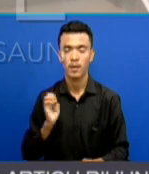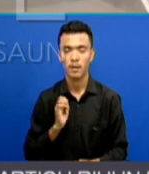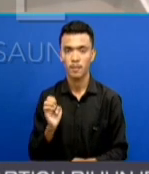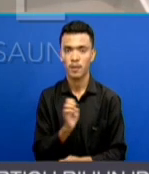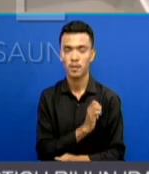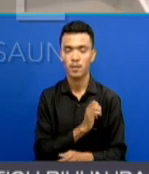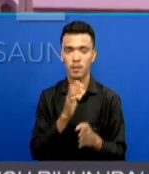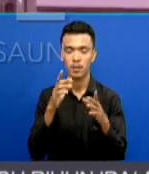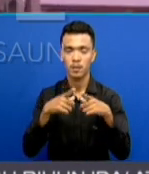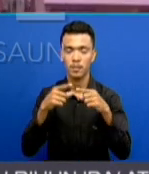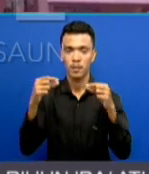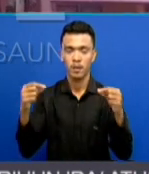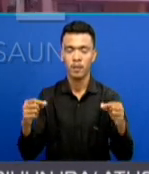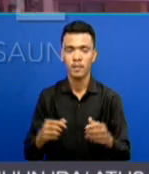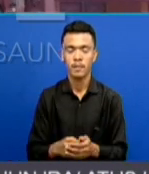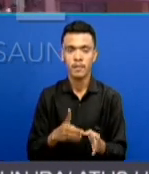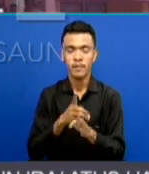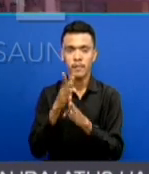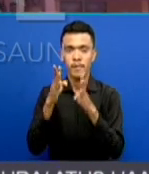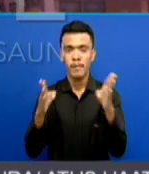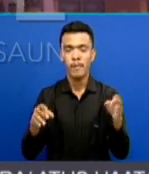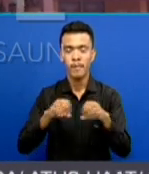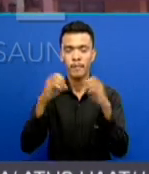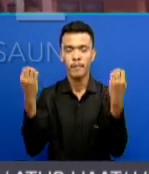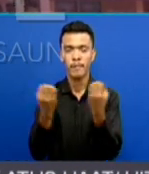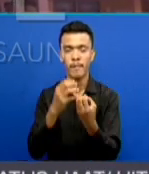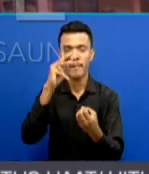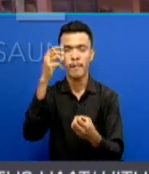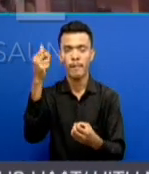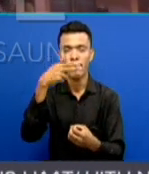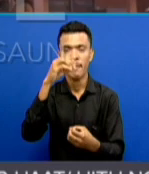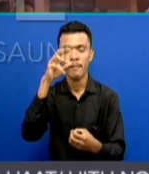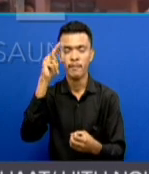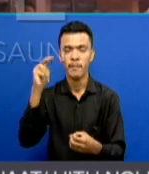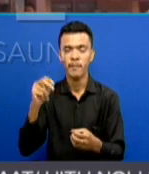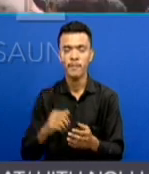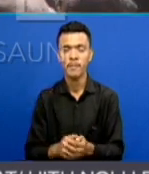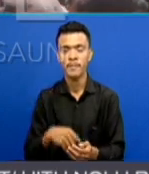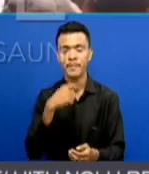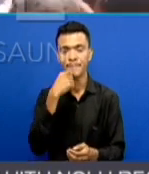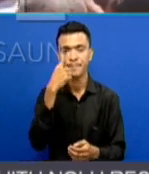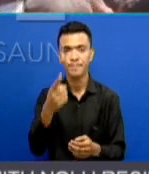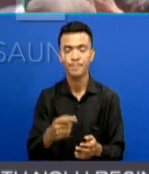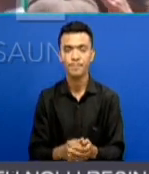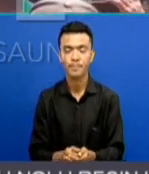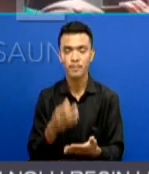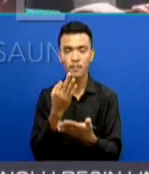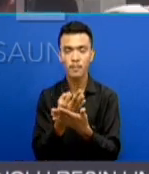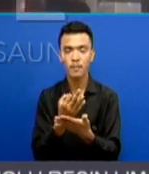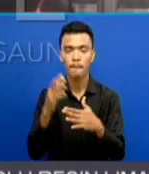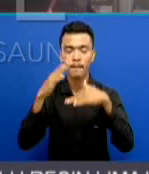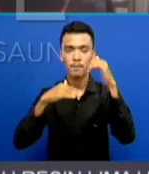embaixada Japão Ninian. Diretor Executivo Organização Marron, Ângelo Fernando Ximenez Sateten, fundo